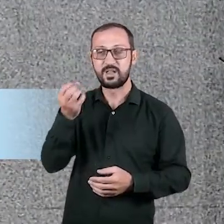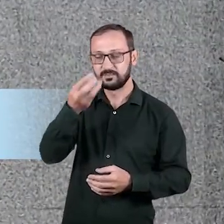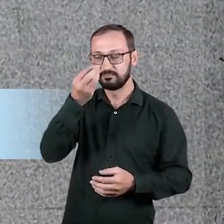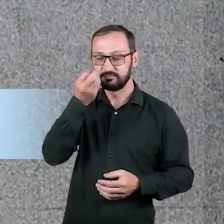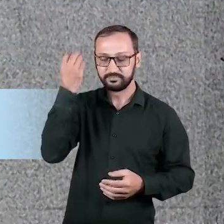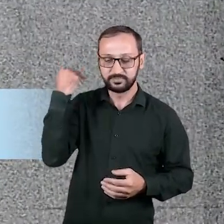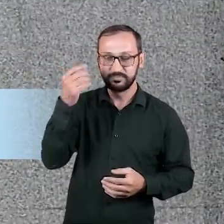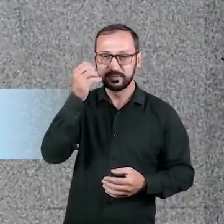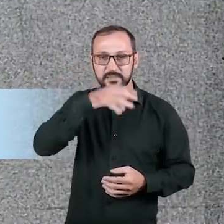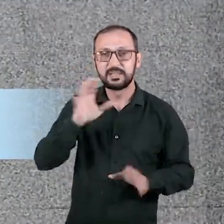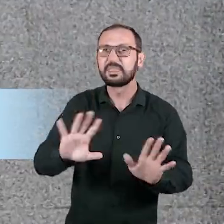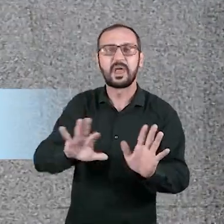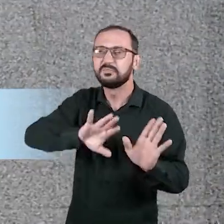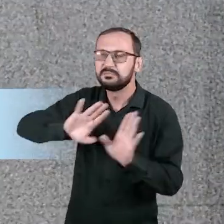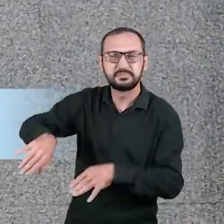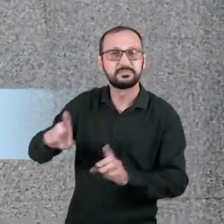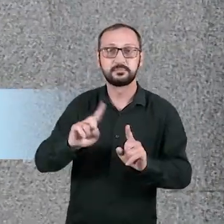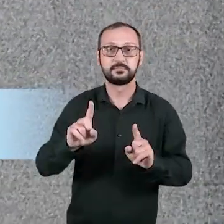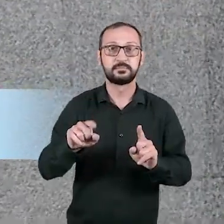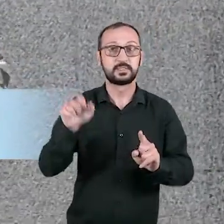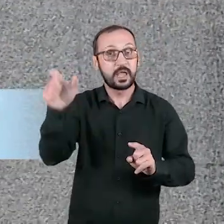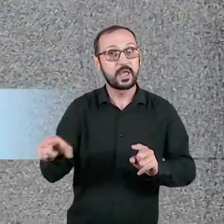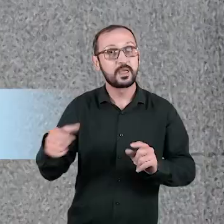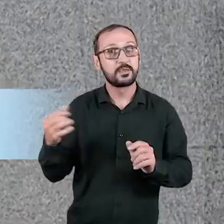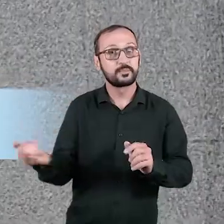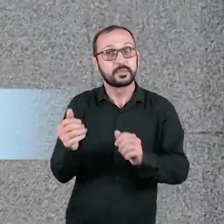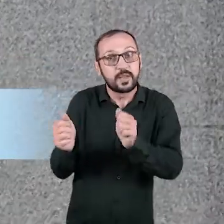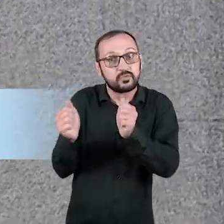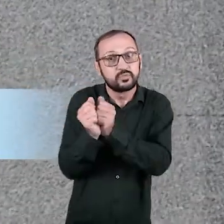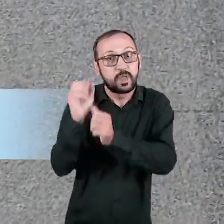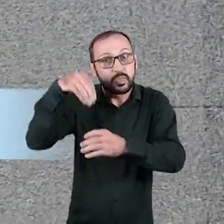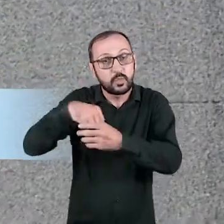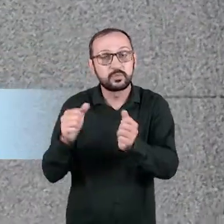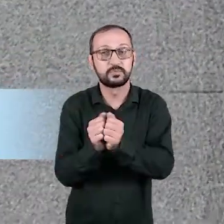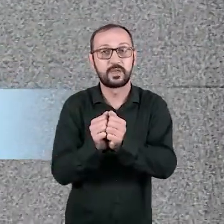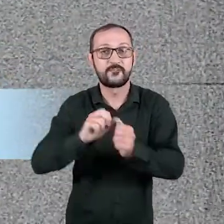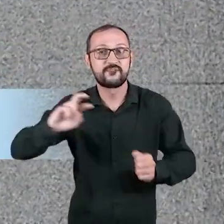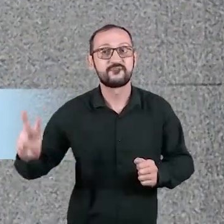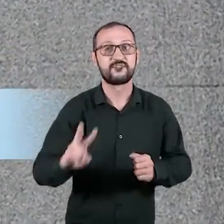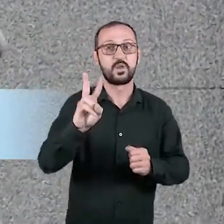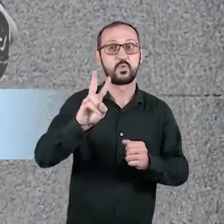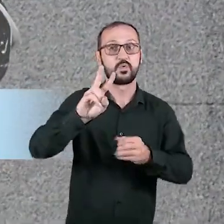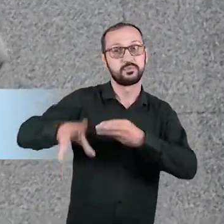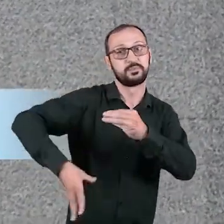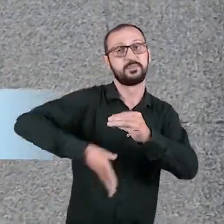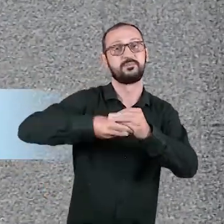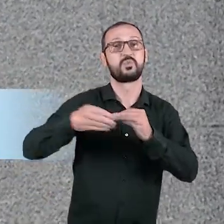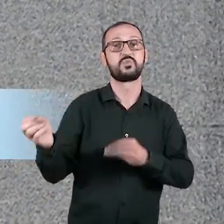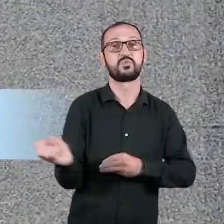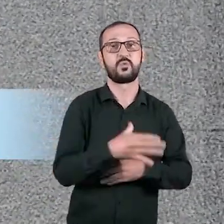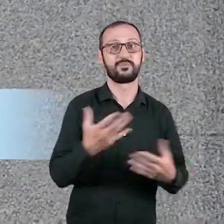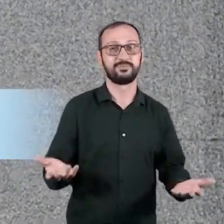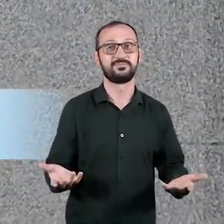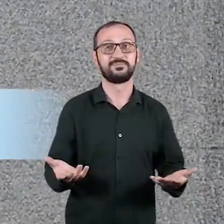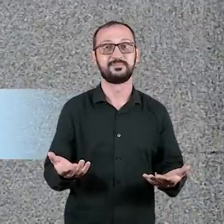perda, porque aquilo faz parte dela. Eu falo, a gente agrega valores. Então, são coisas novas